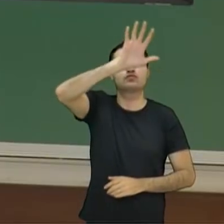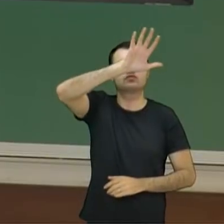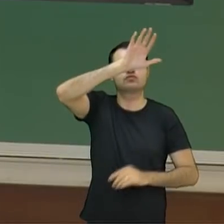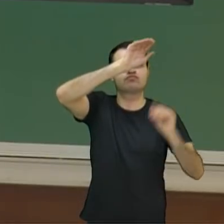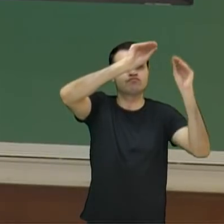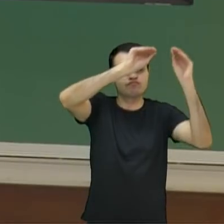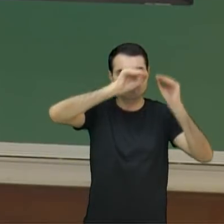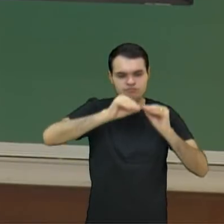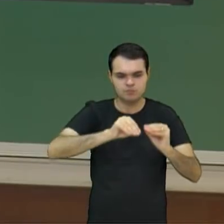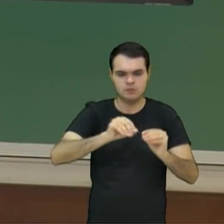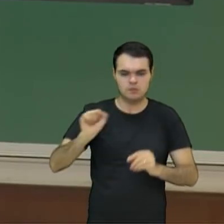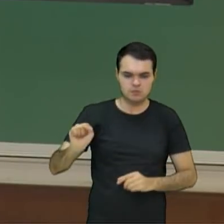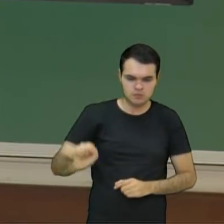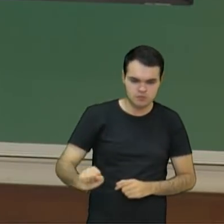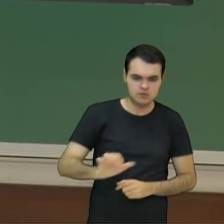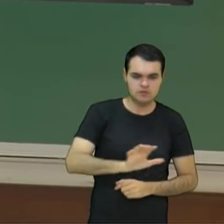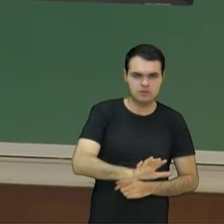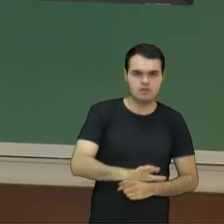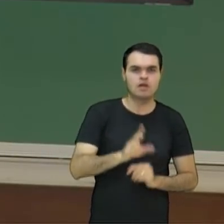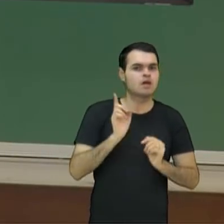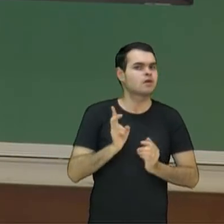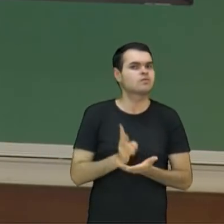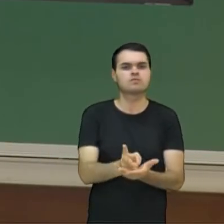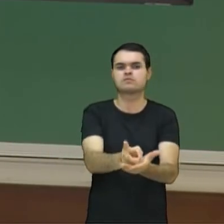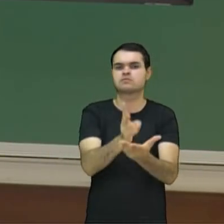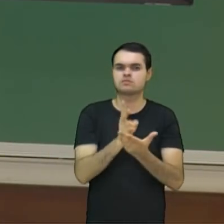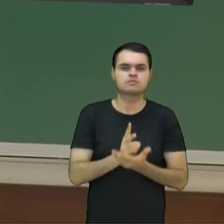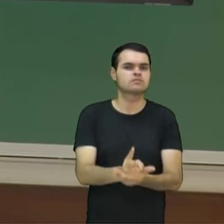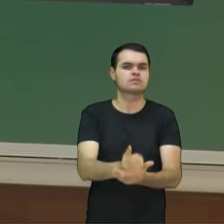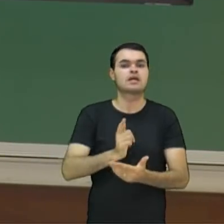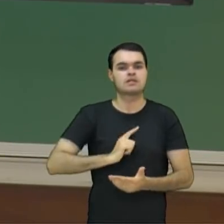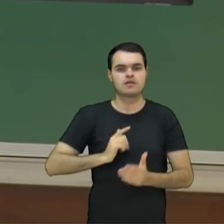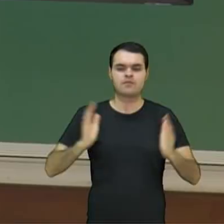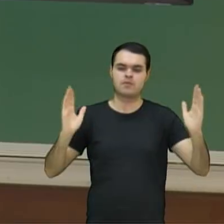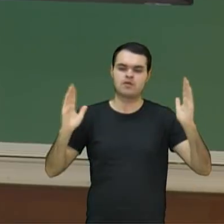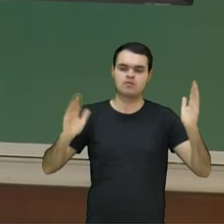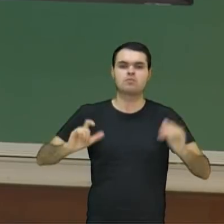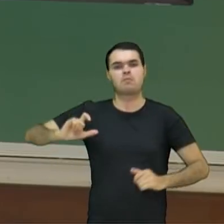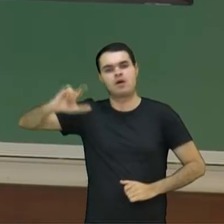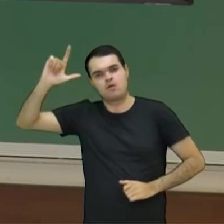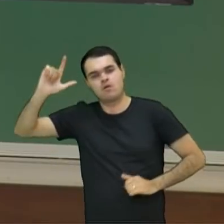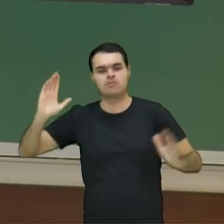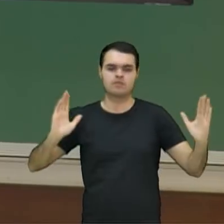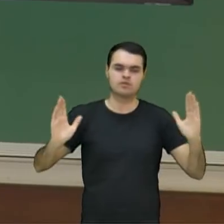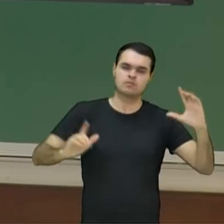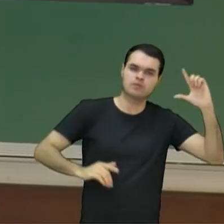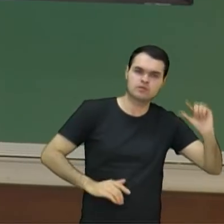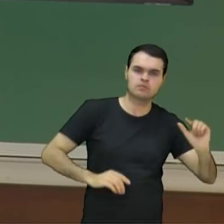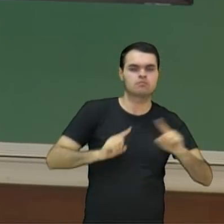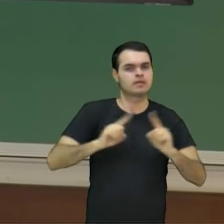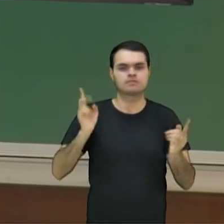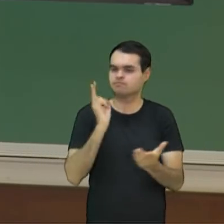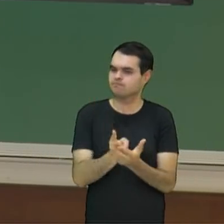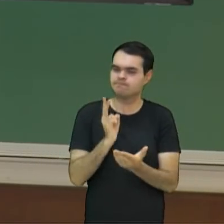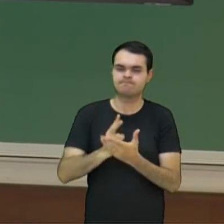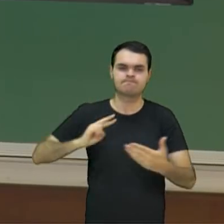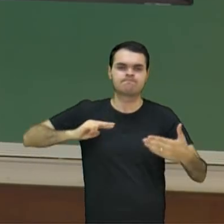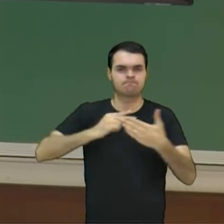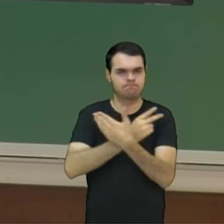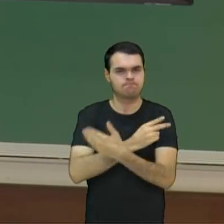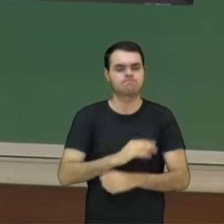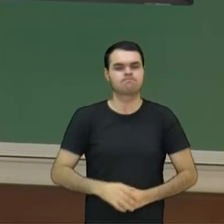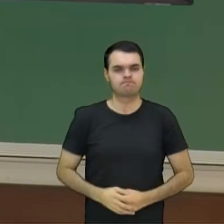Sudeste, a gente pode dizer que ela é contínua. Teve períodos com maior intensidade e menor intensidade, mas ela sempre acontece.